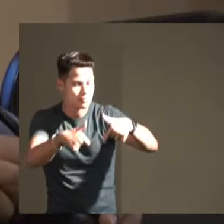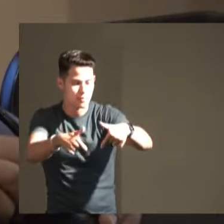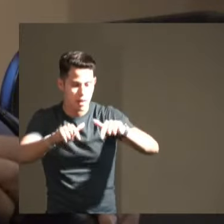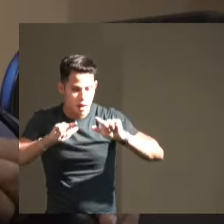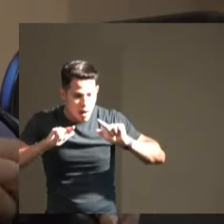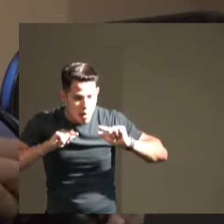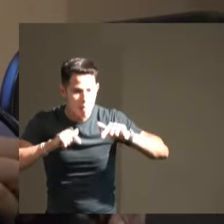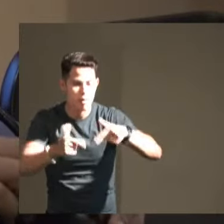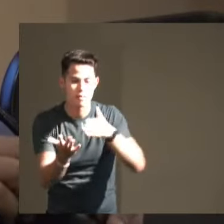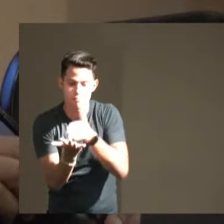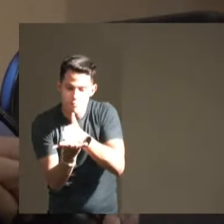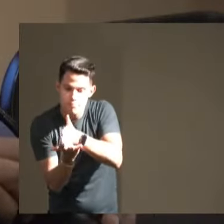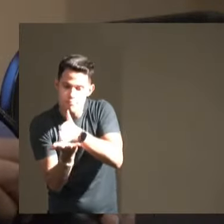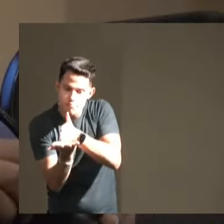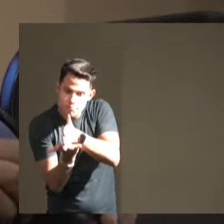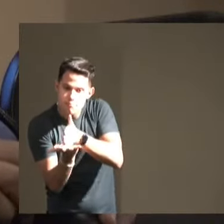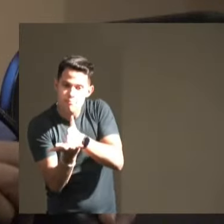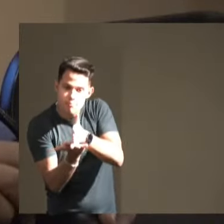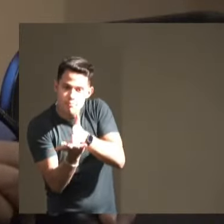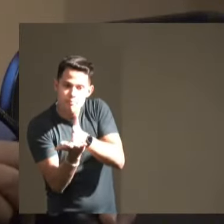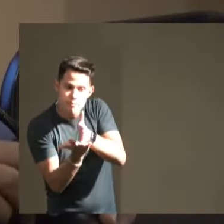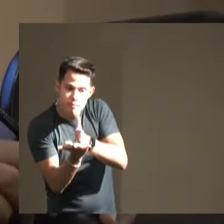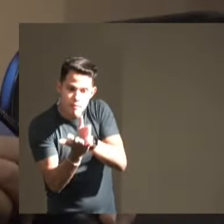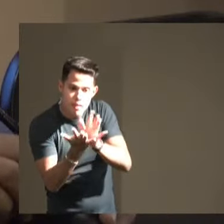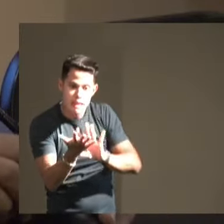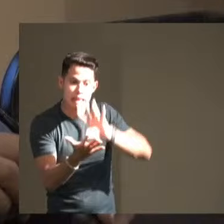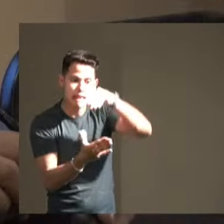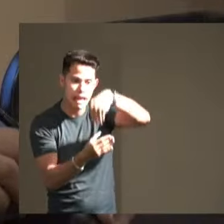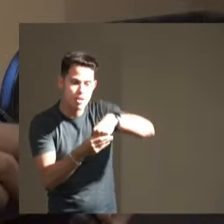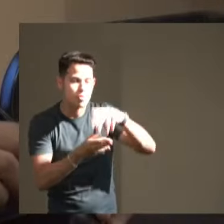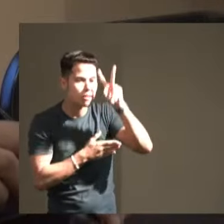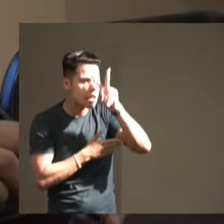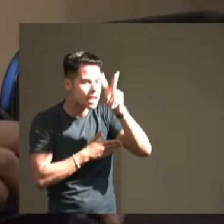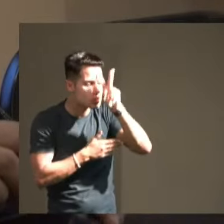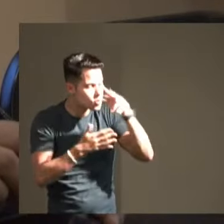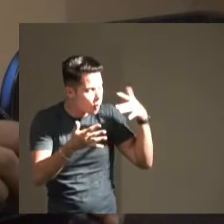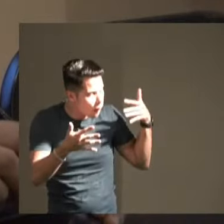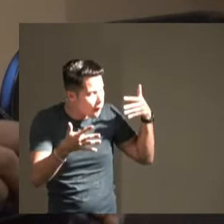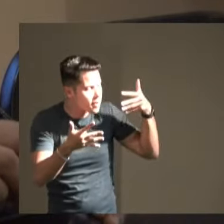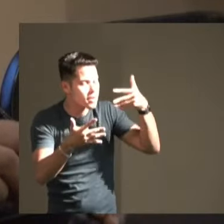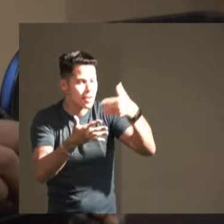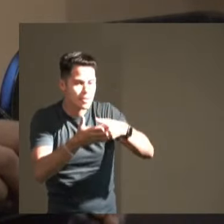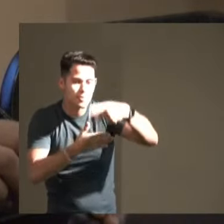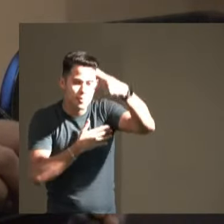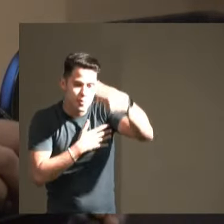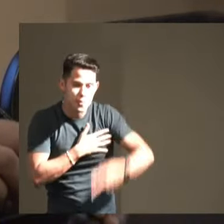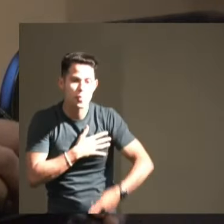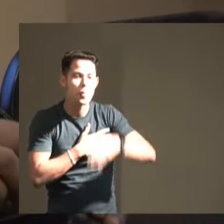no decurso da história do nosso povo brasileiro, trazendo